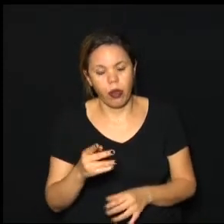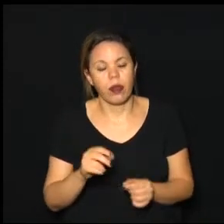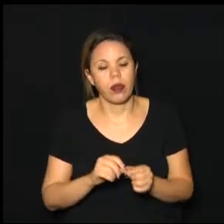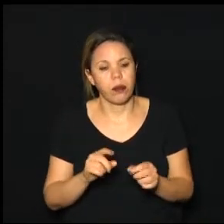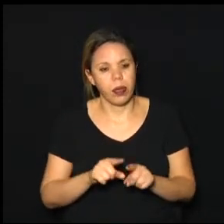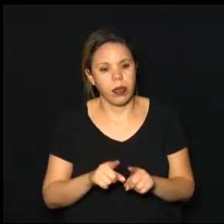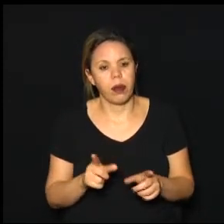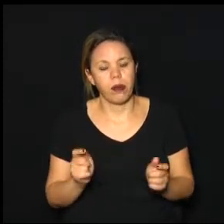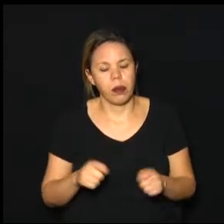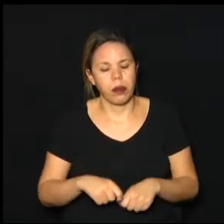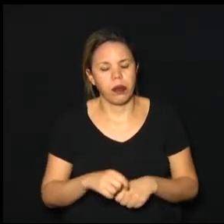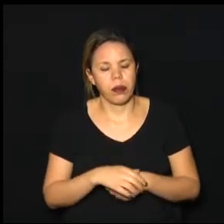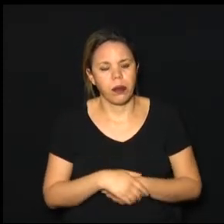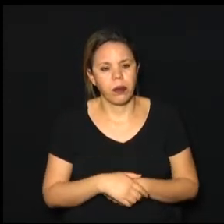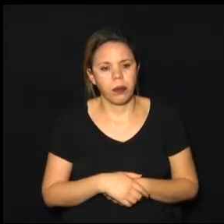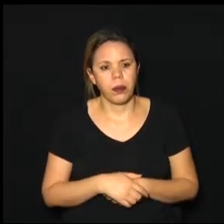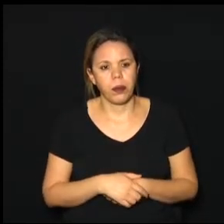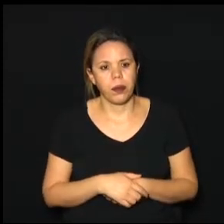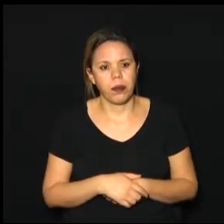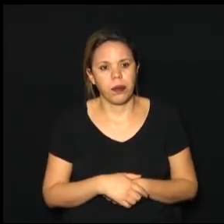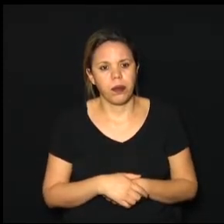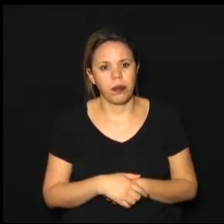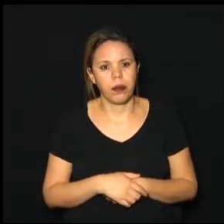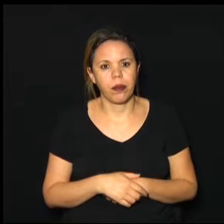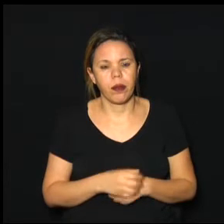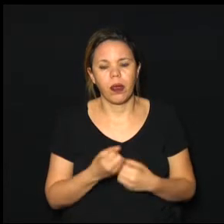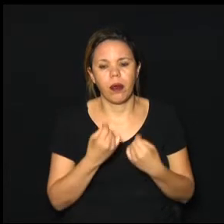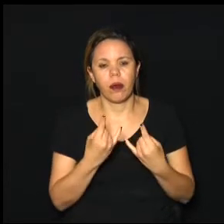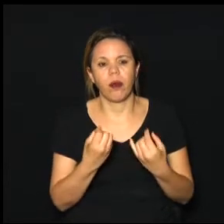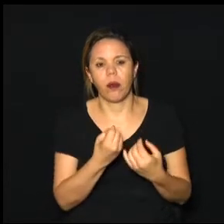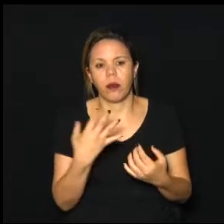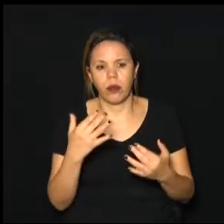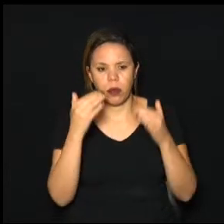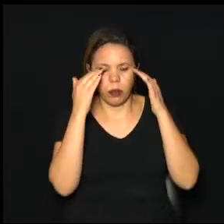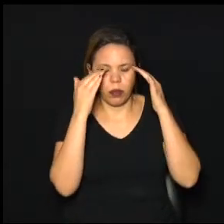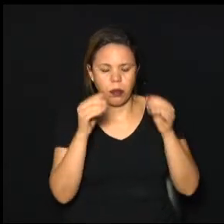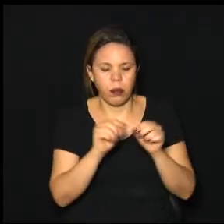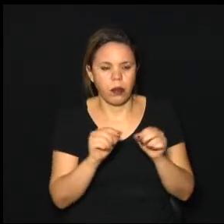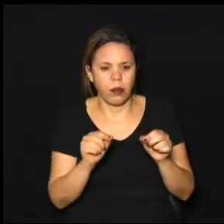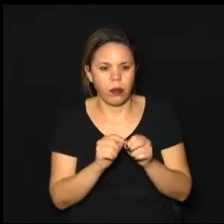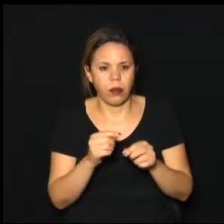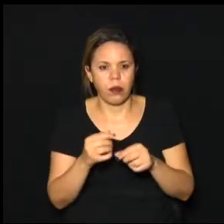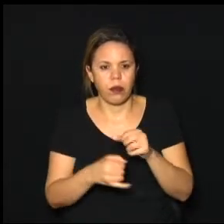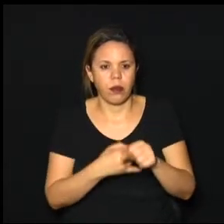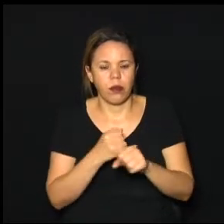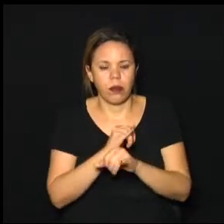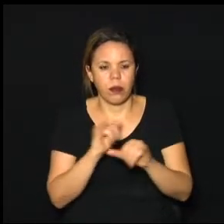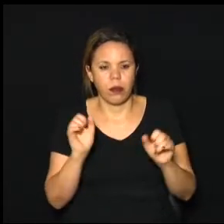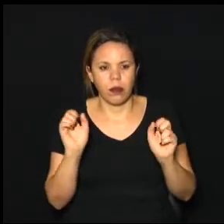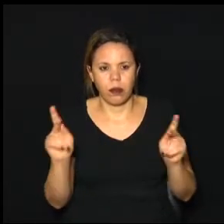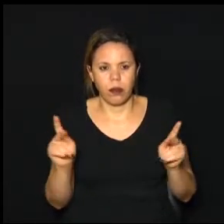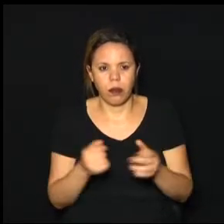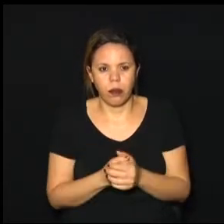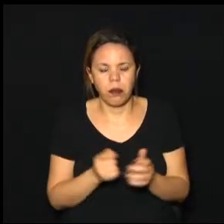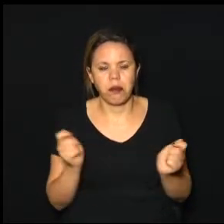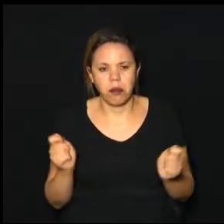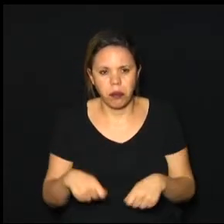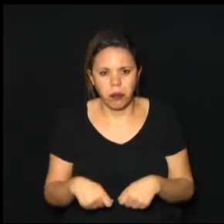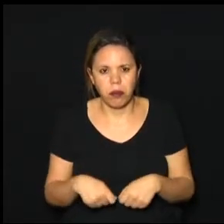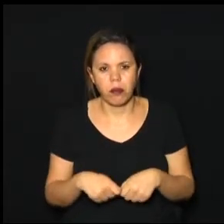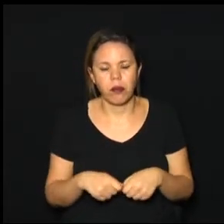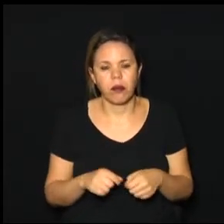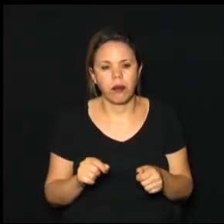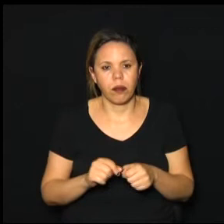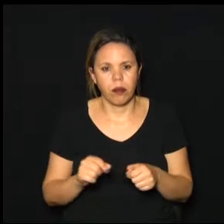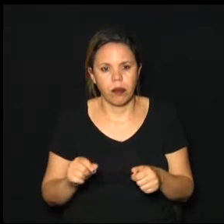então, poder contrair as suas obrigações. Então, campanha na internet, ok, é possível